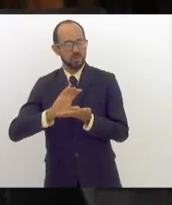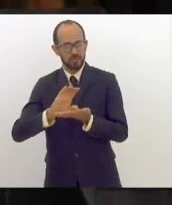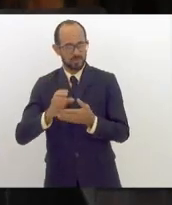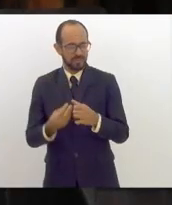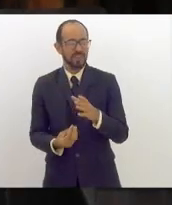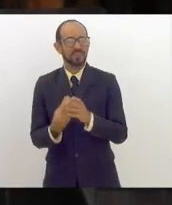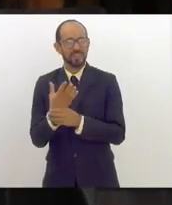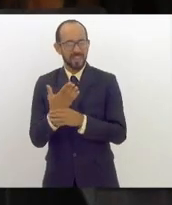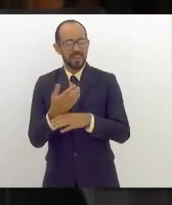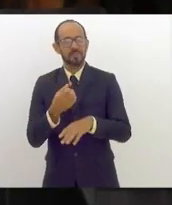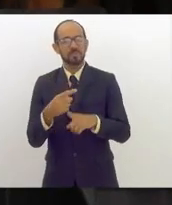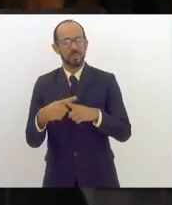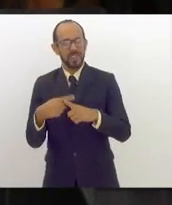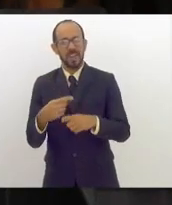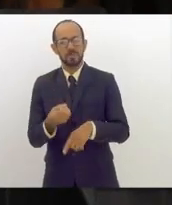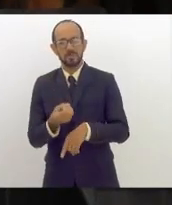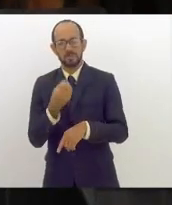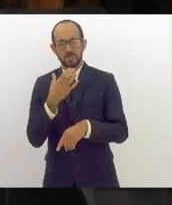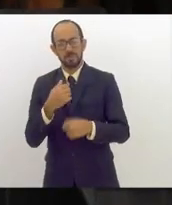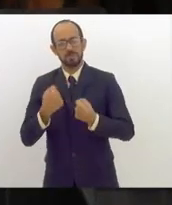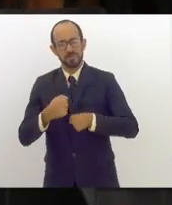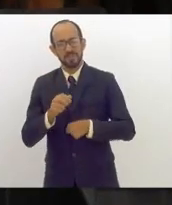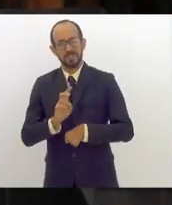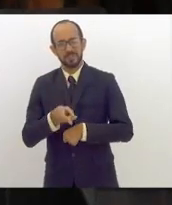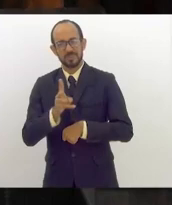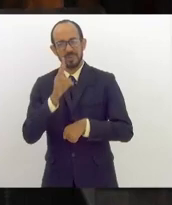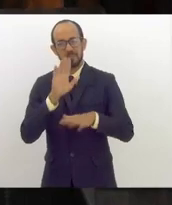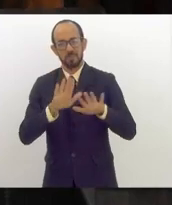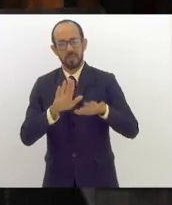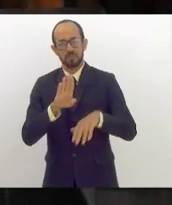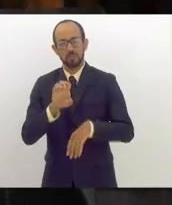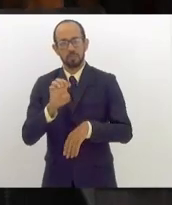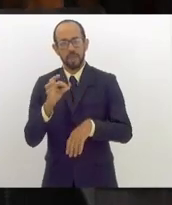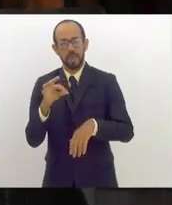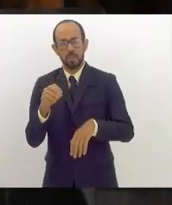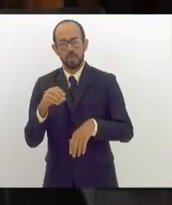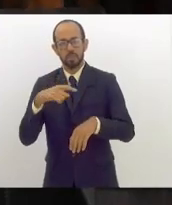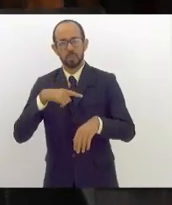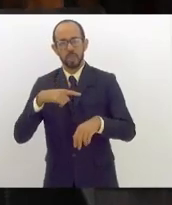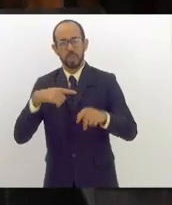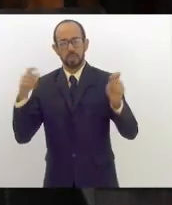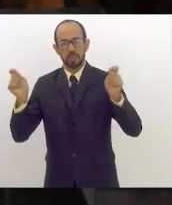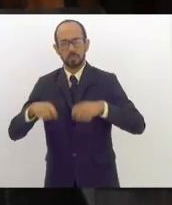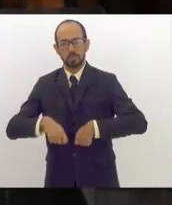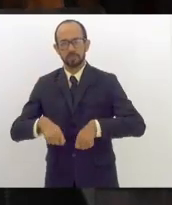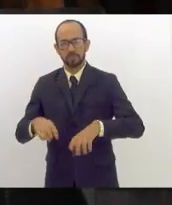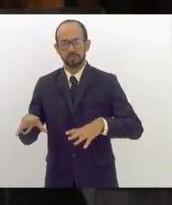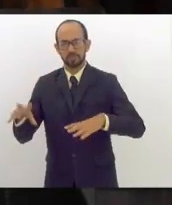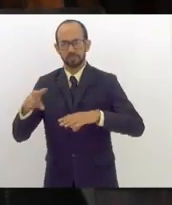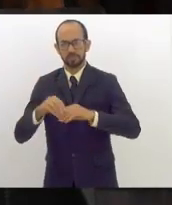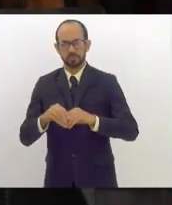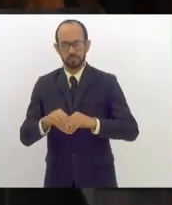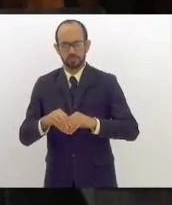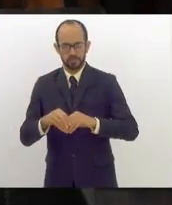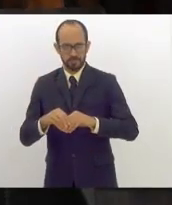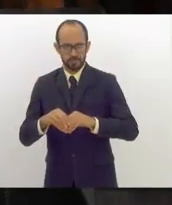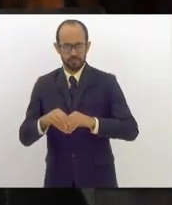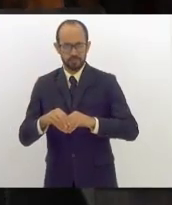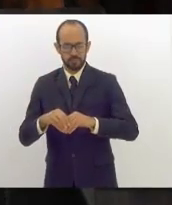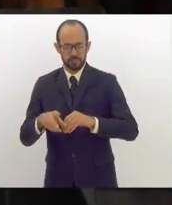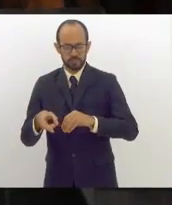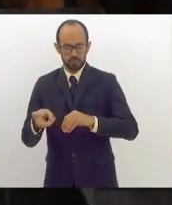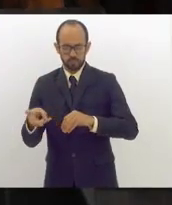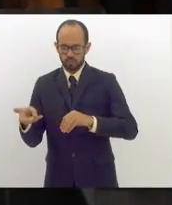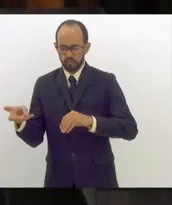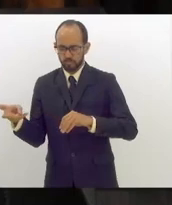que ser preservada mas o Beto ele tem essa capacidade de agregar a capacidade de ouvir